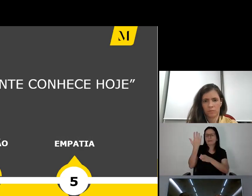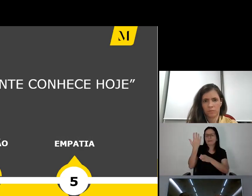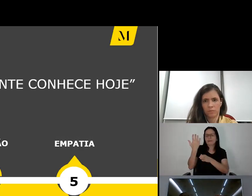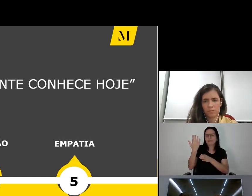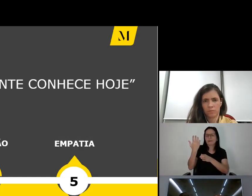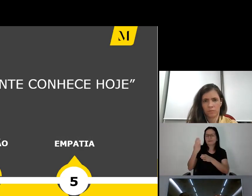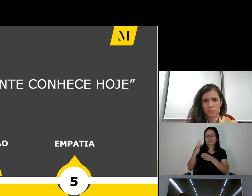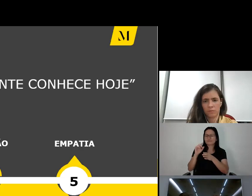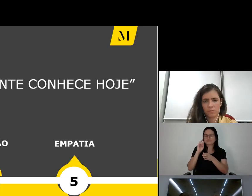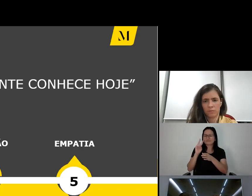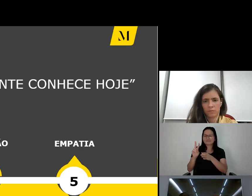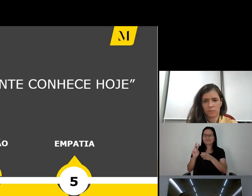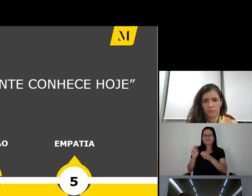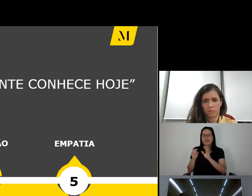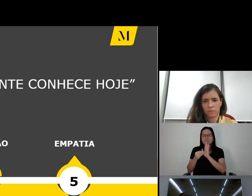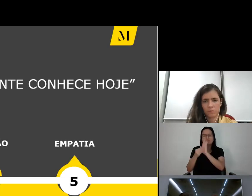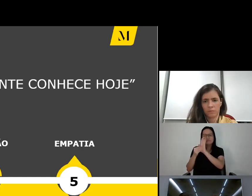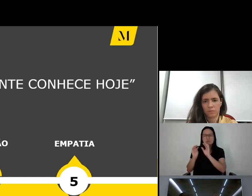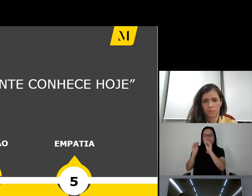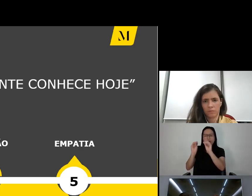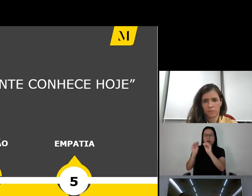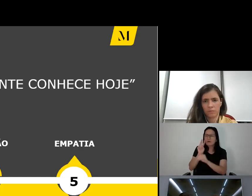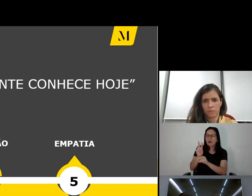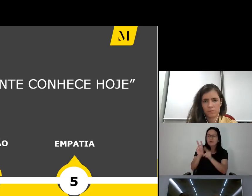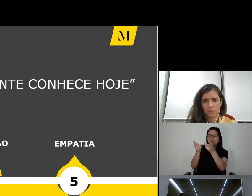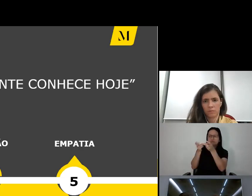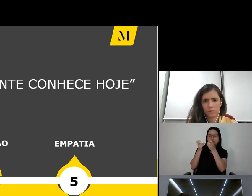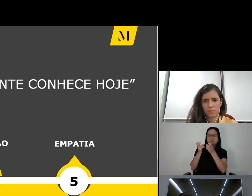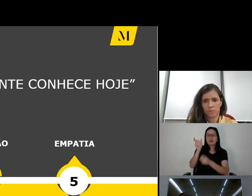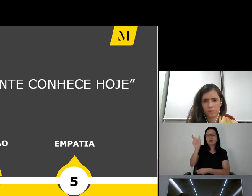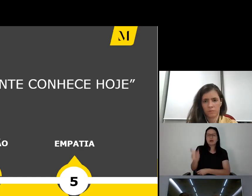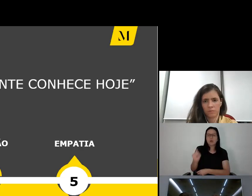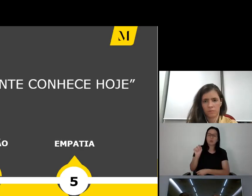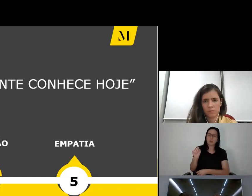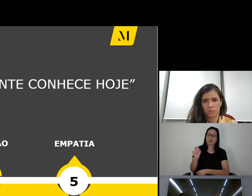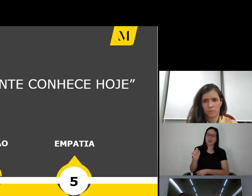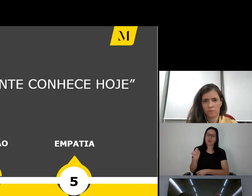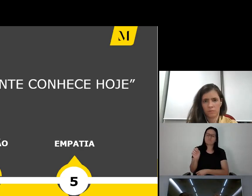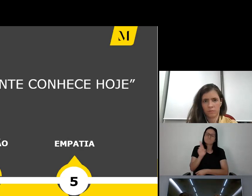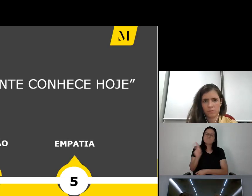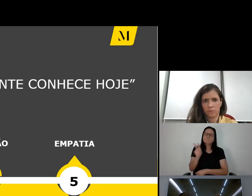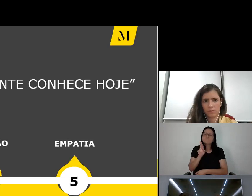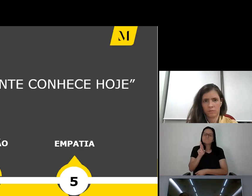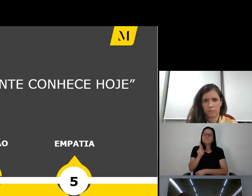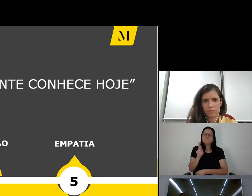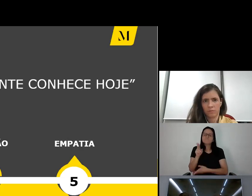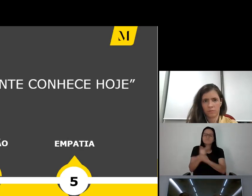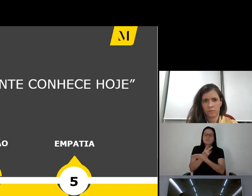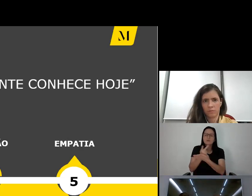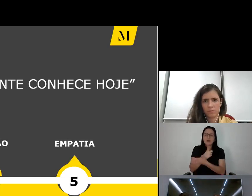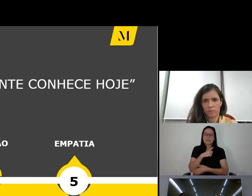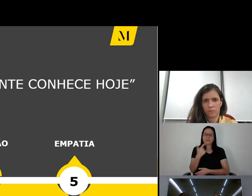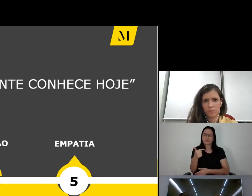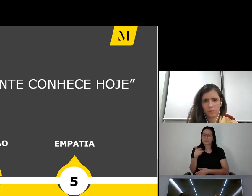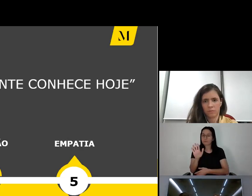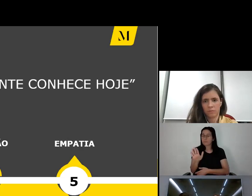ali no Twitter, a gente poderia olhar e falar, bom, não há, de fato, algo que ele está infringindo, mas, ao mesmo tempo,